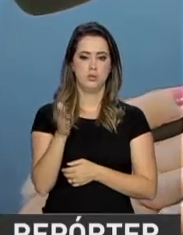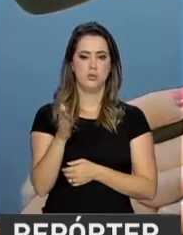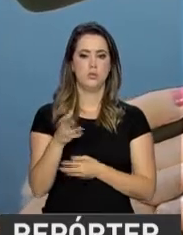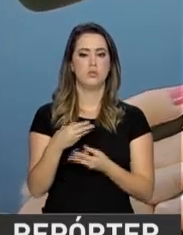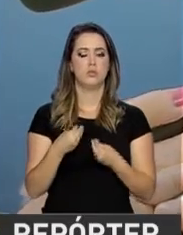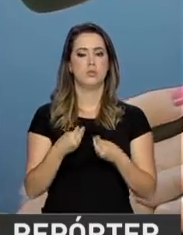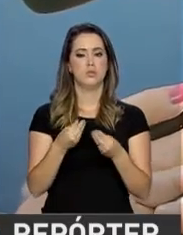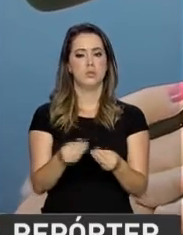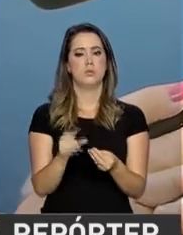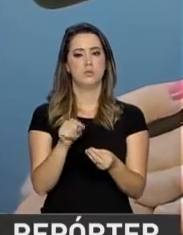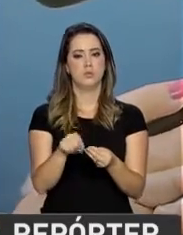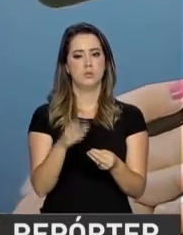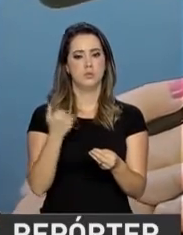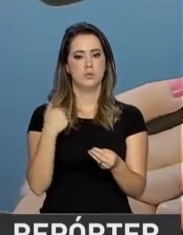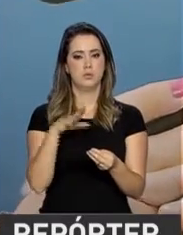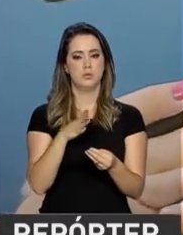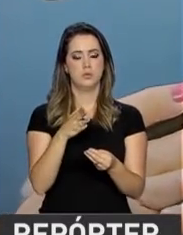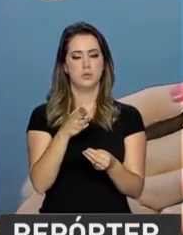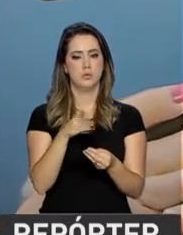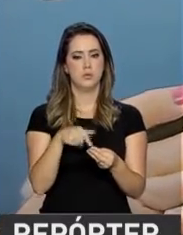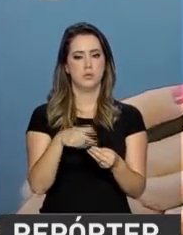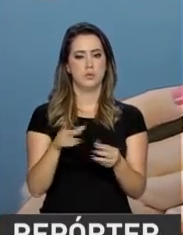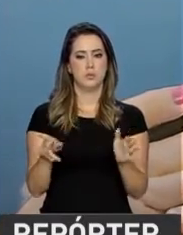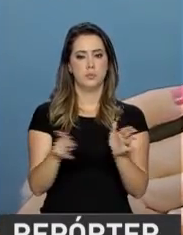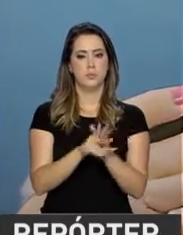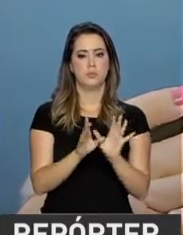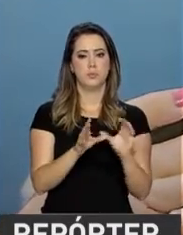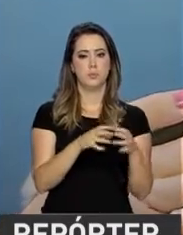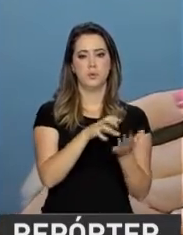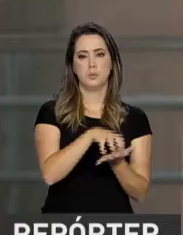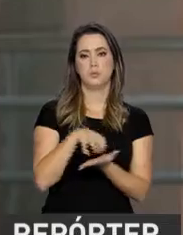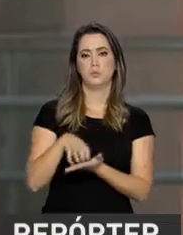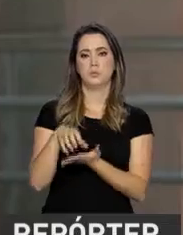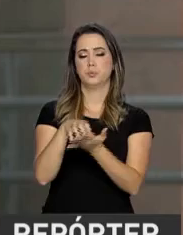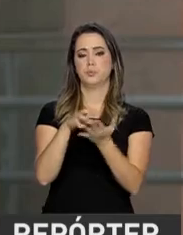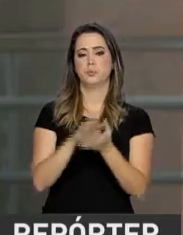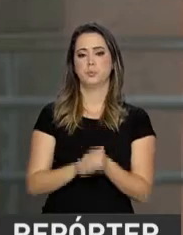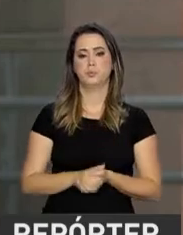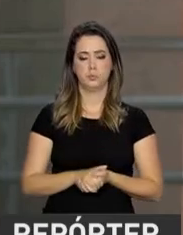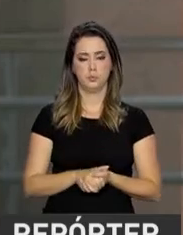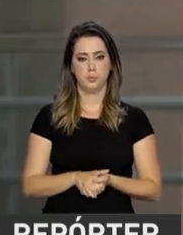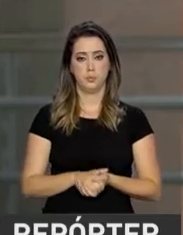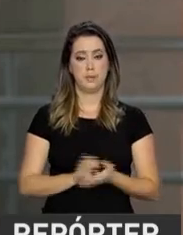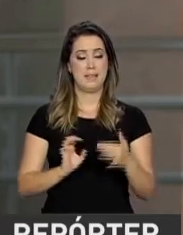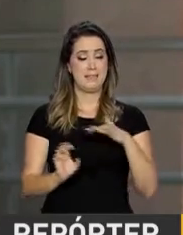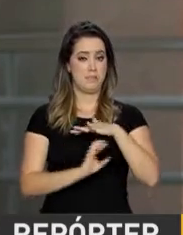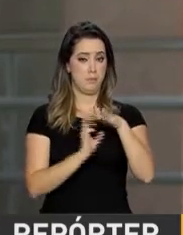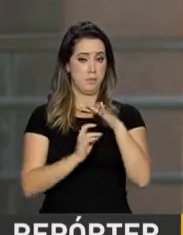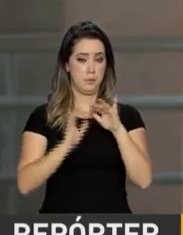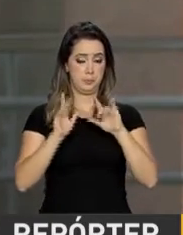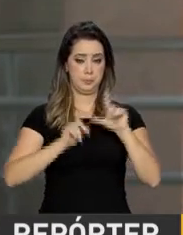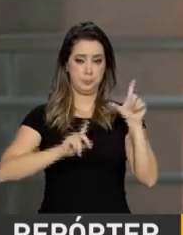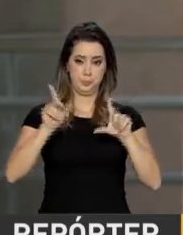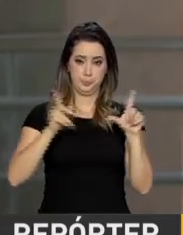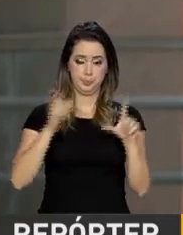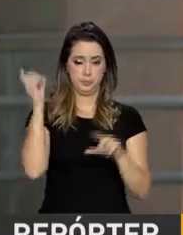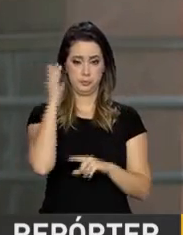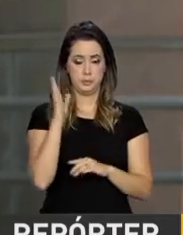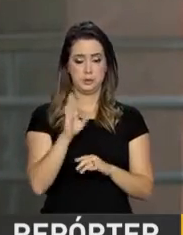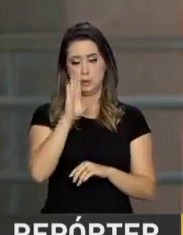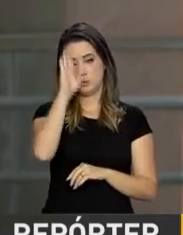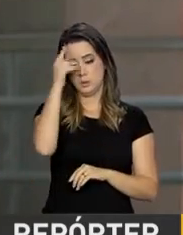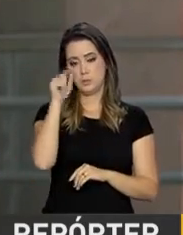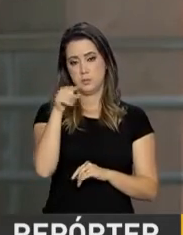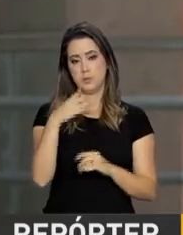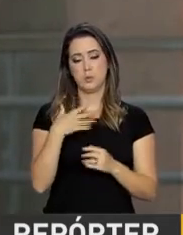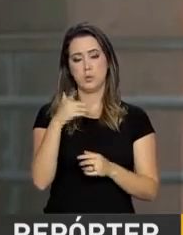janeiro devem estar sendo direcionados para os jogos de entidades que foram lesados as empresas de publicidade e comunicação foram as primeiras